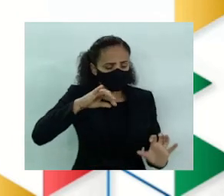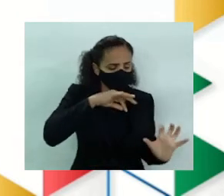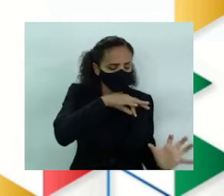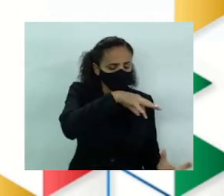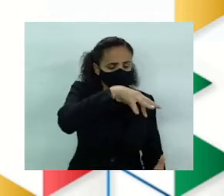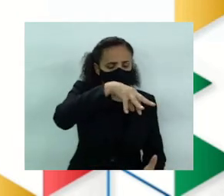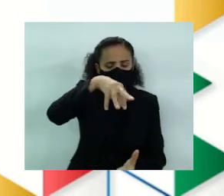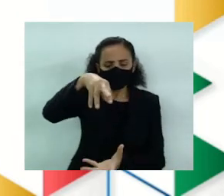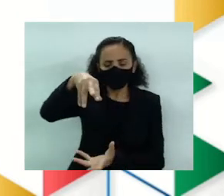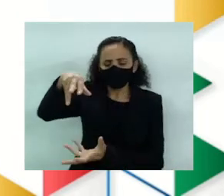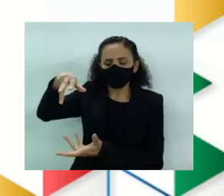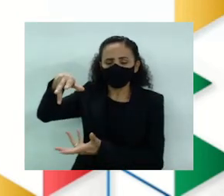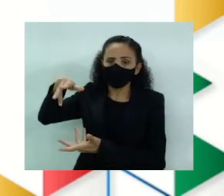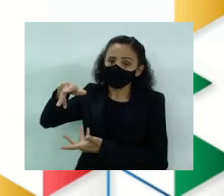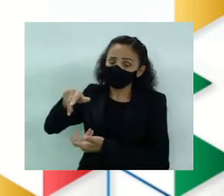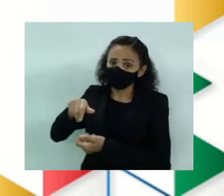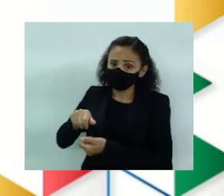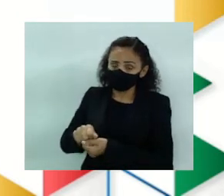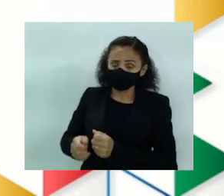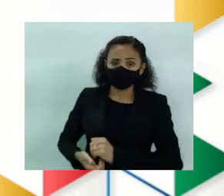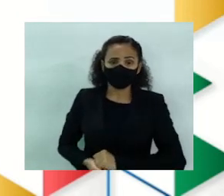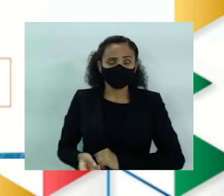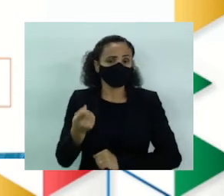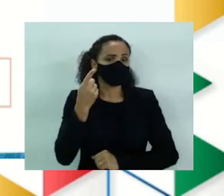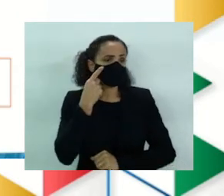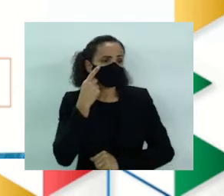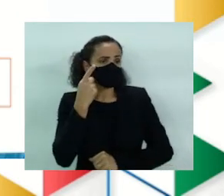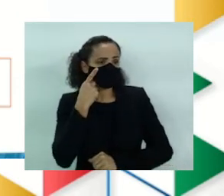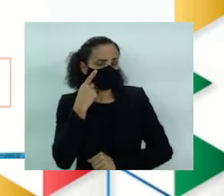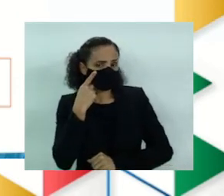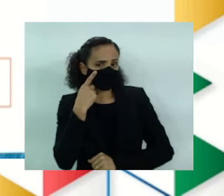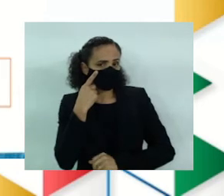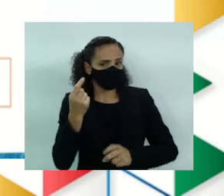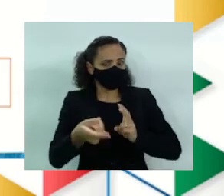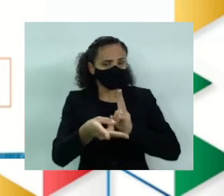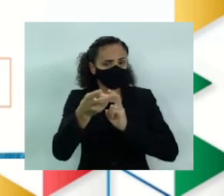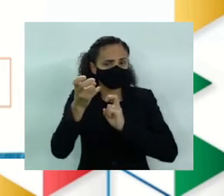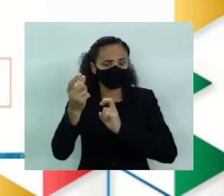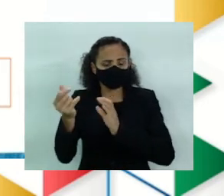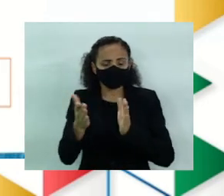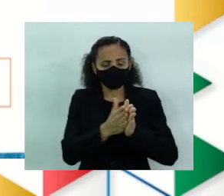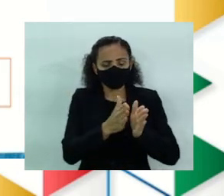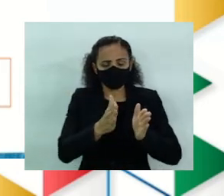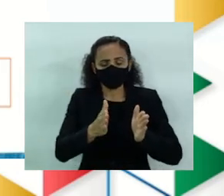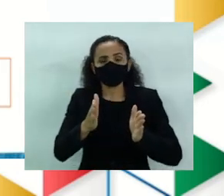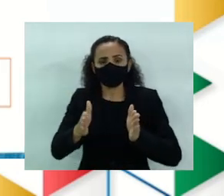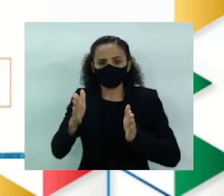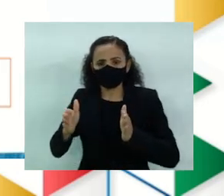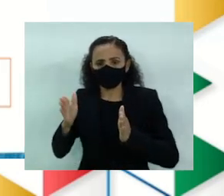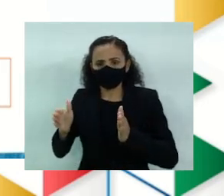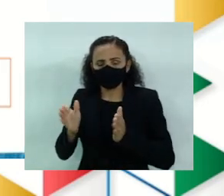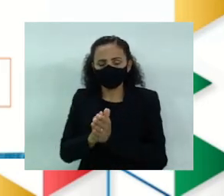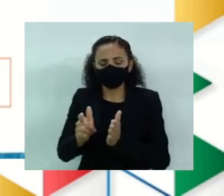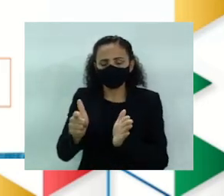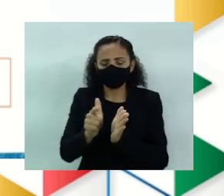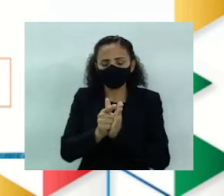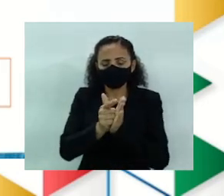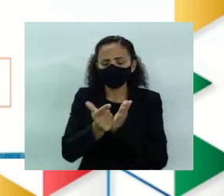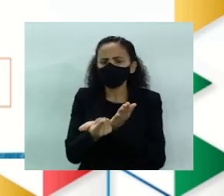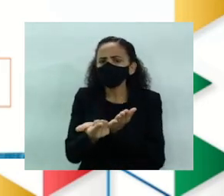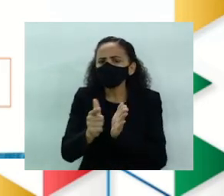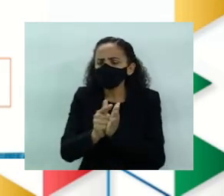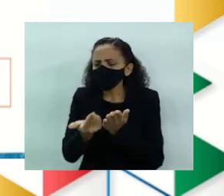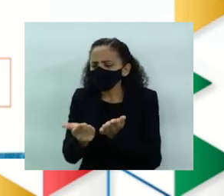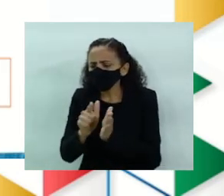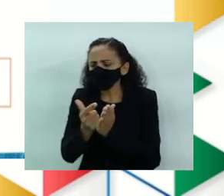lá. Vamos observar algumas curiosidades. O tempo de decomposição. Os jornais, se vocês observarem